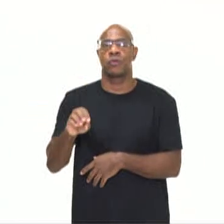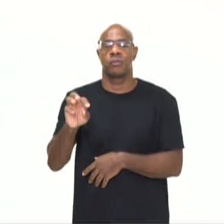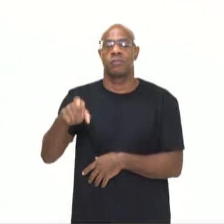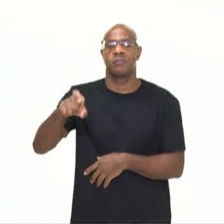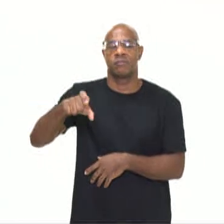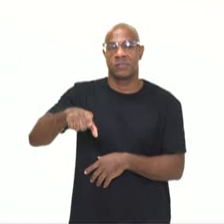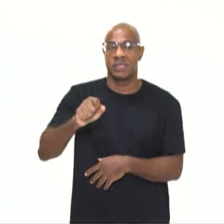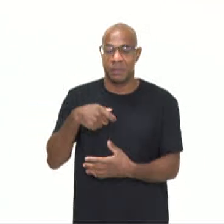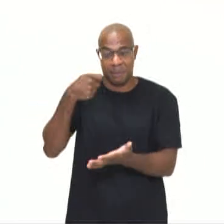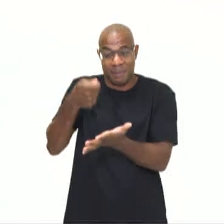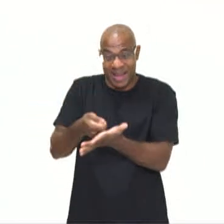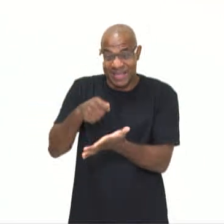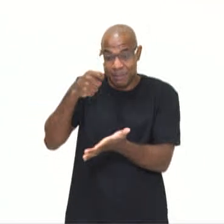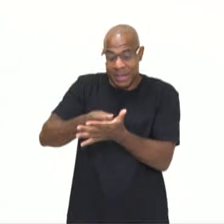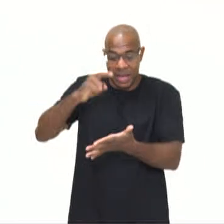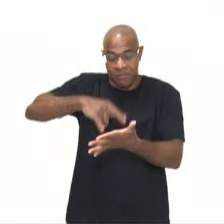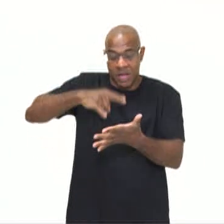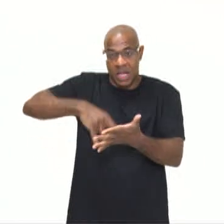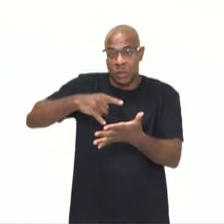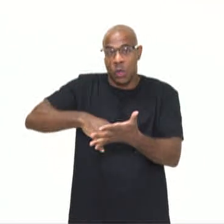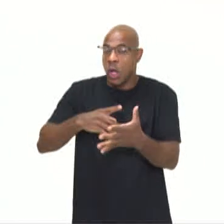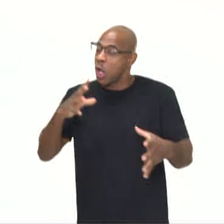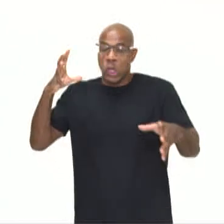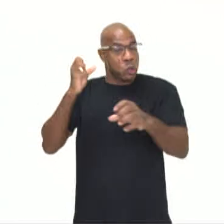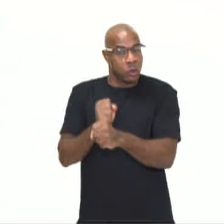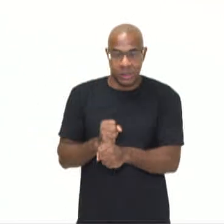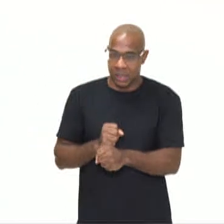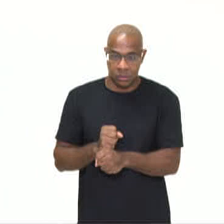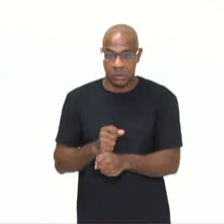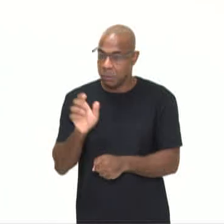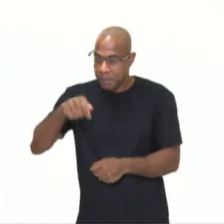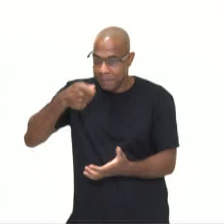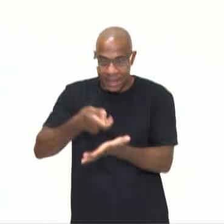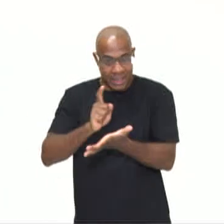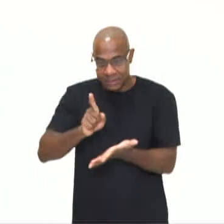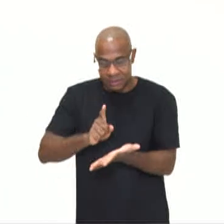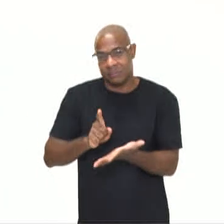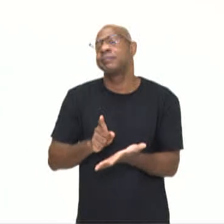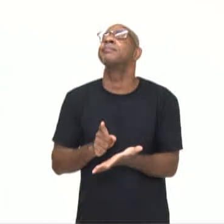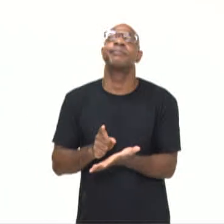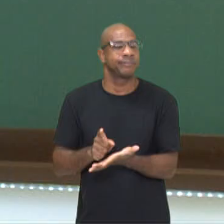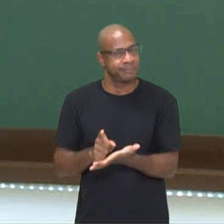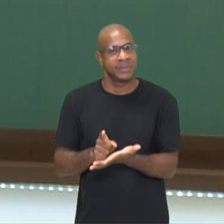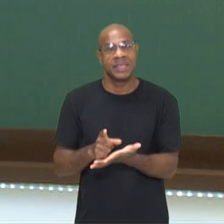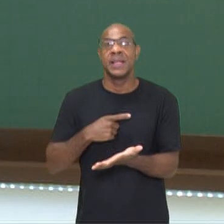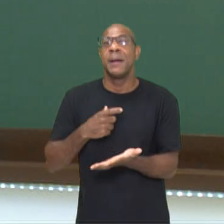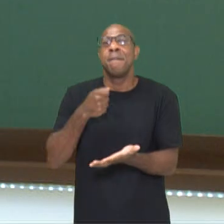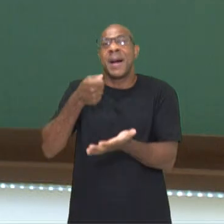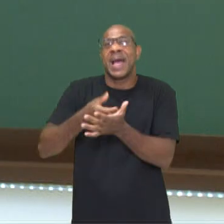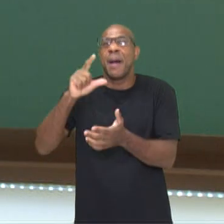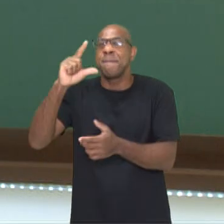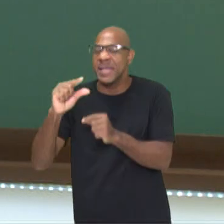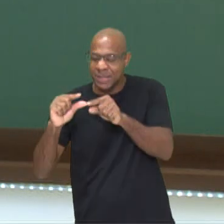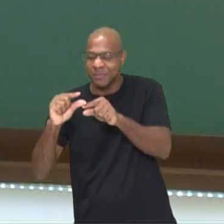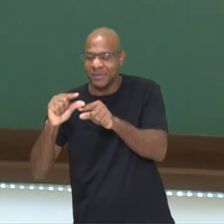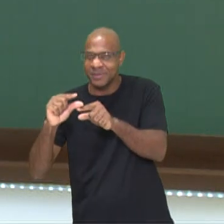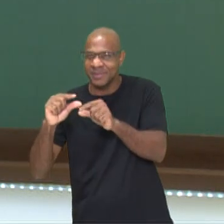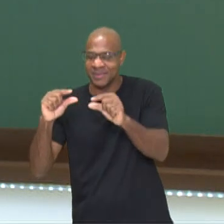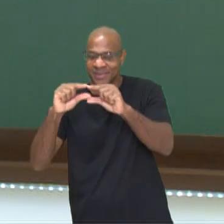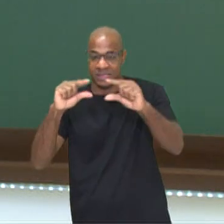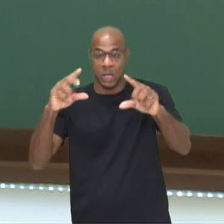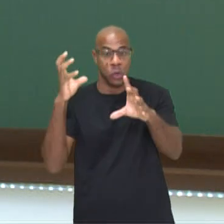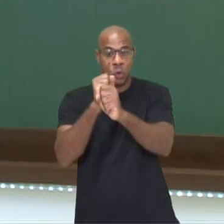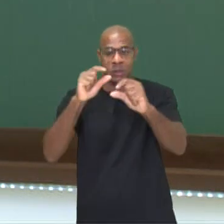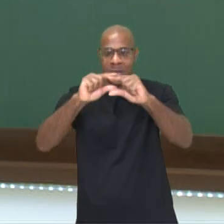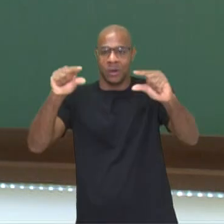não pagarmos a fatura, o total da fatura pagaremos juros. Aquele famoso pagamento mínimo. Você com certeza